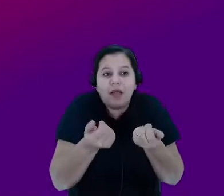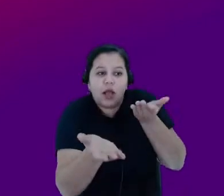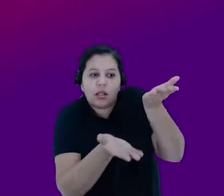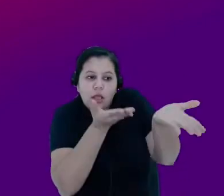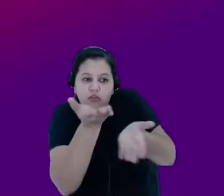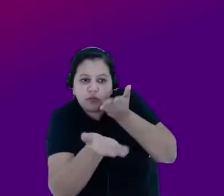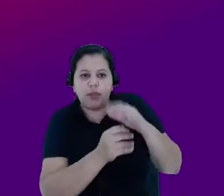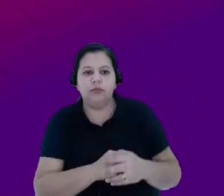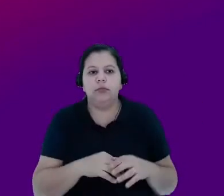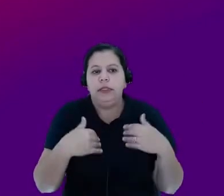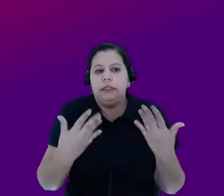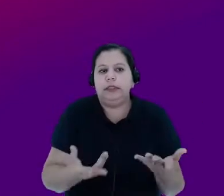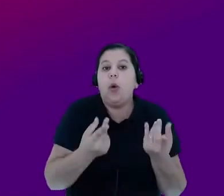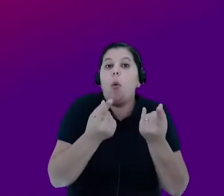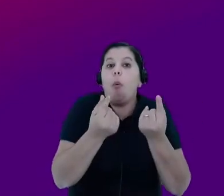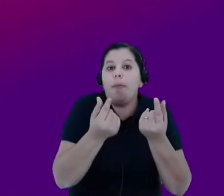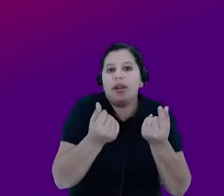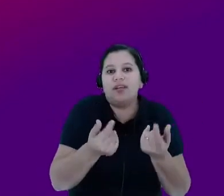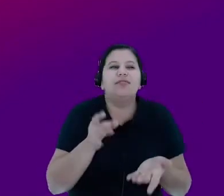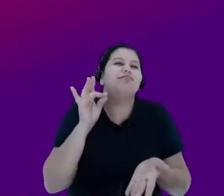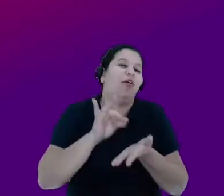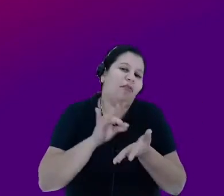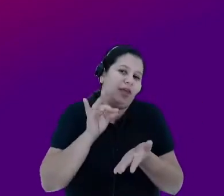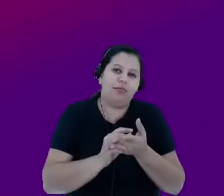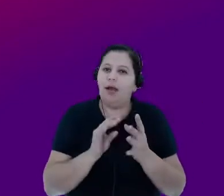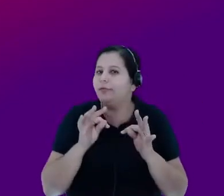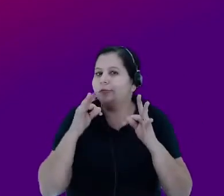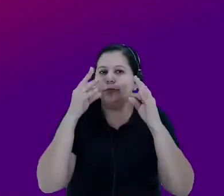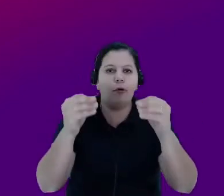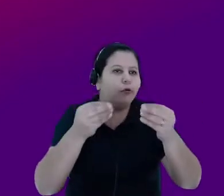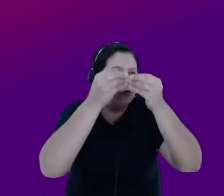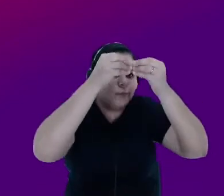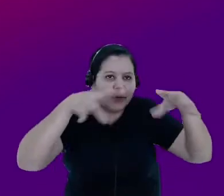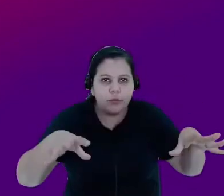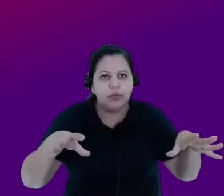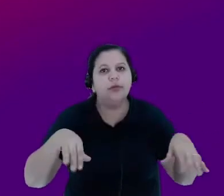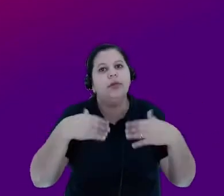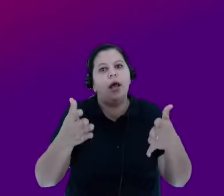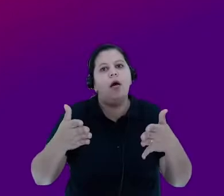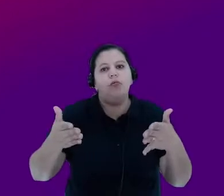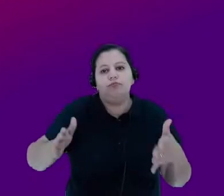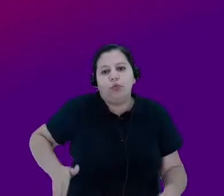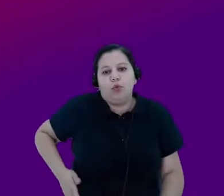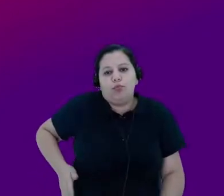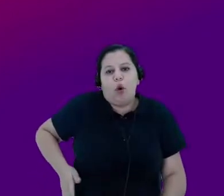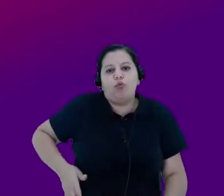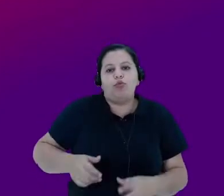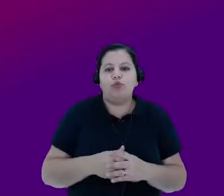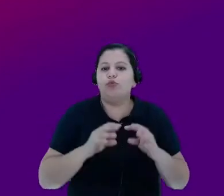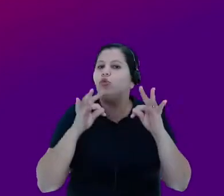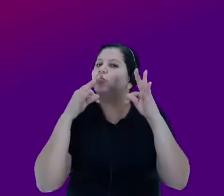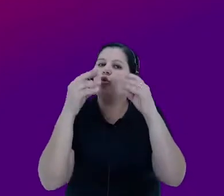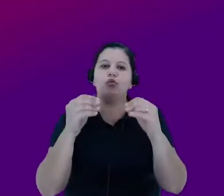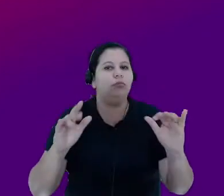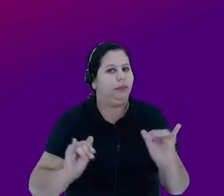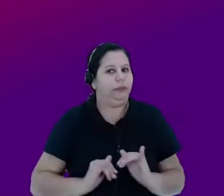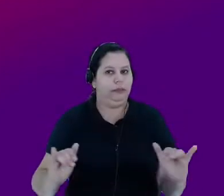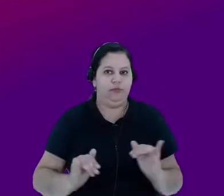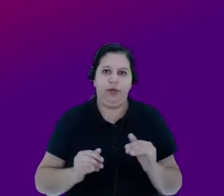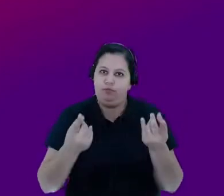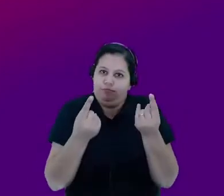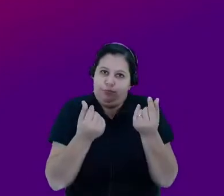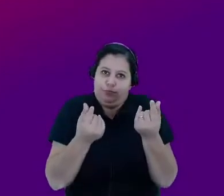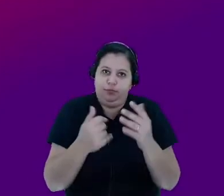pandemia teve efeito relevante na renda, no emprego e, portanto, no bolso das pessoas. Então, esse primeiro grupo